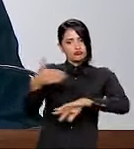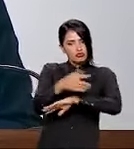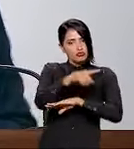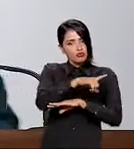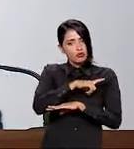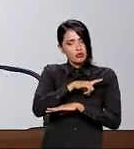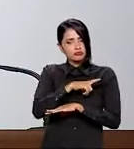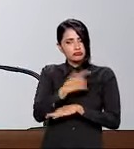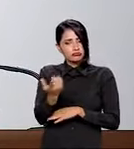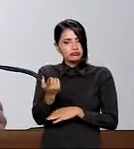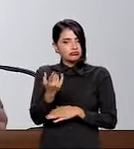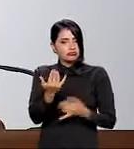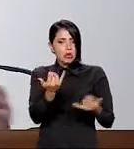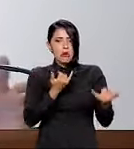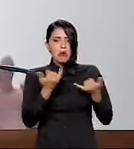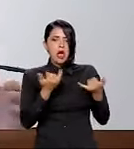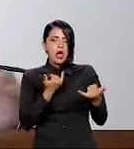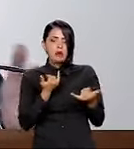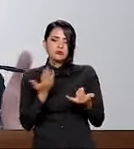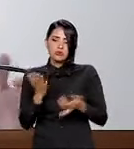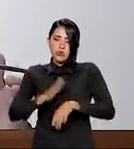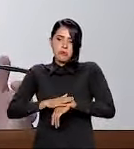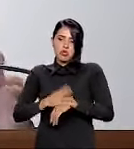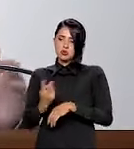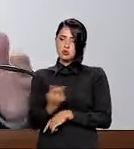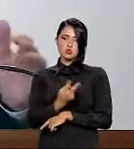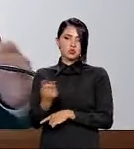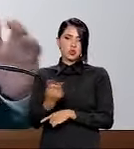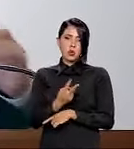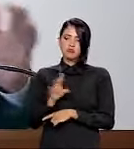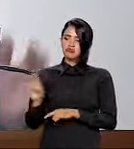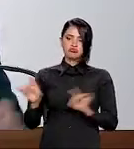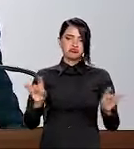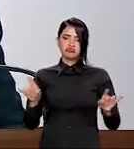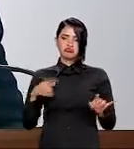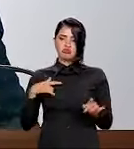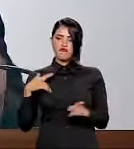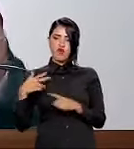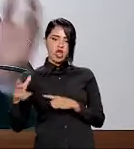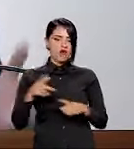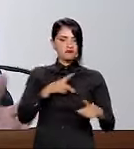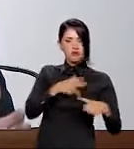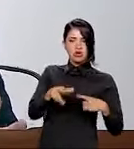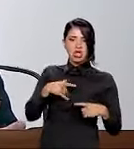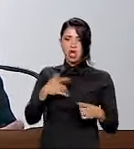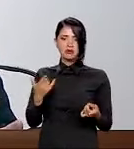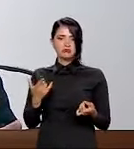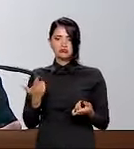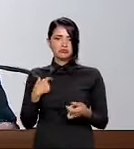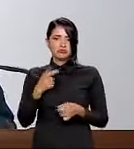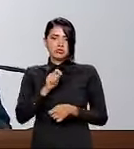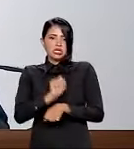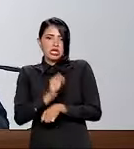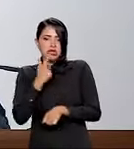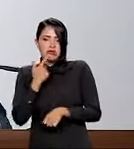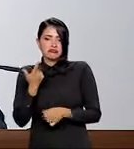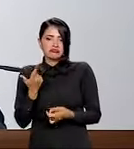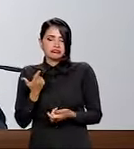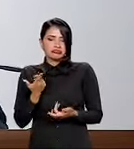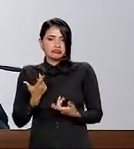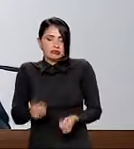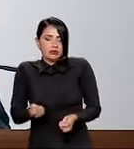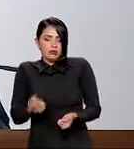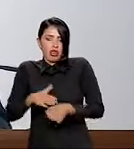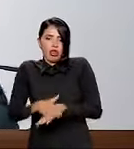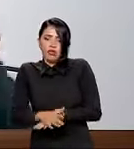Ucrânia. E o relato é o seguinte: por enquanto, os dois, cada um está achando que vai ganhar, ninguém quer abrir mão. E eu espero que um